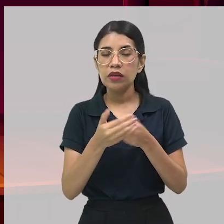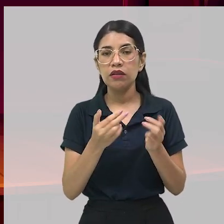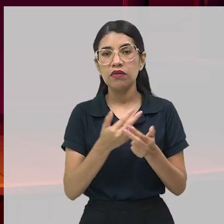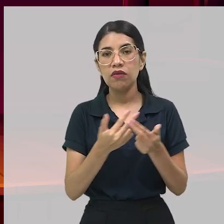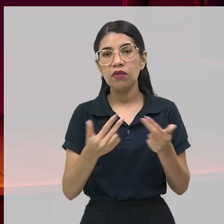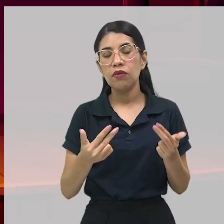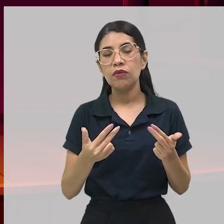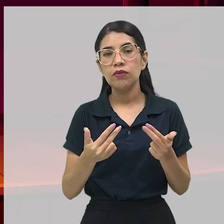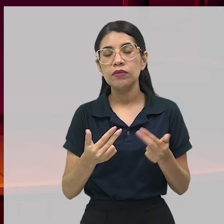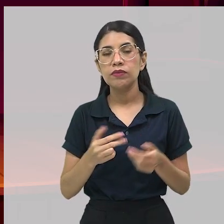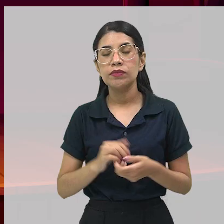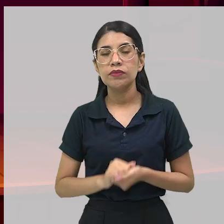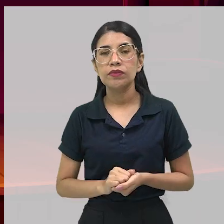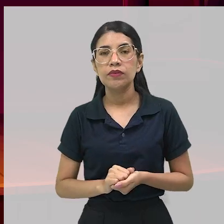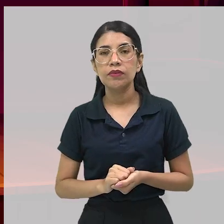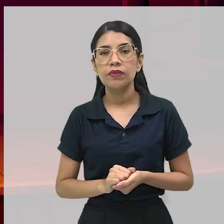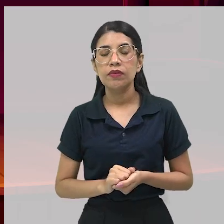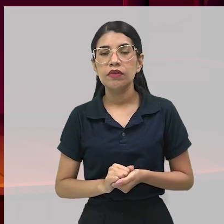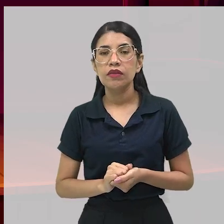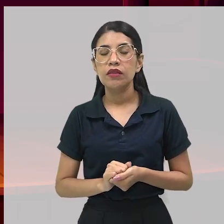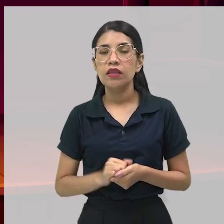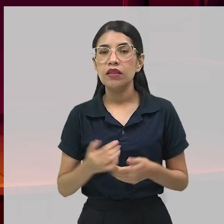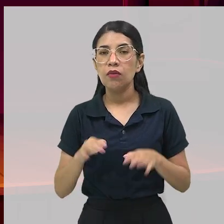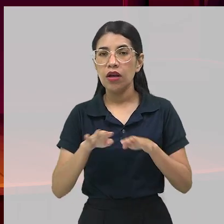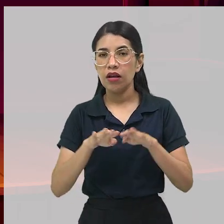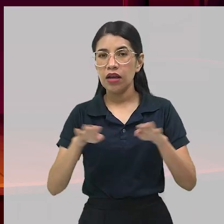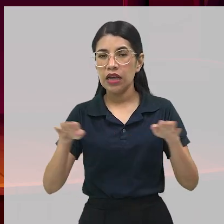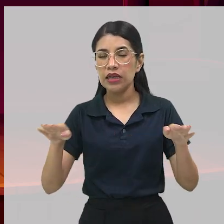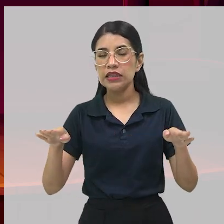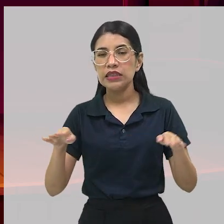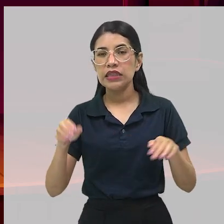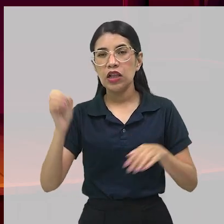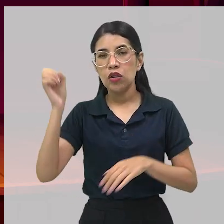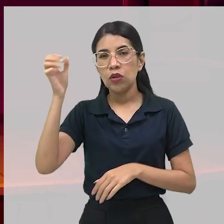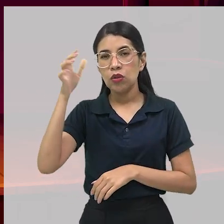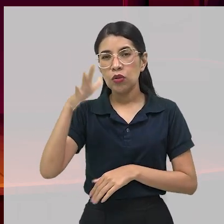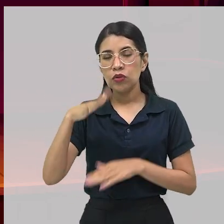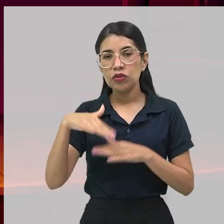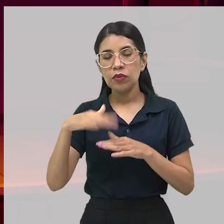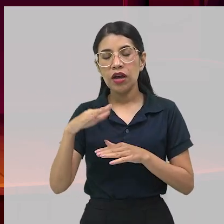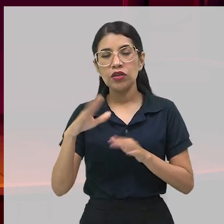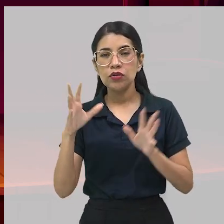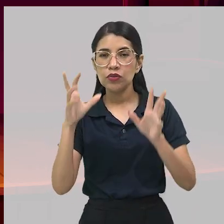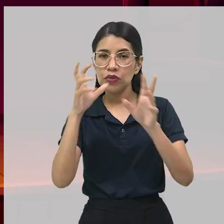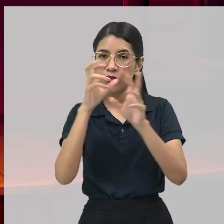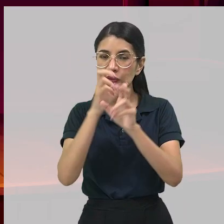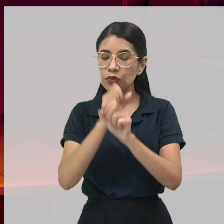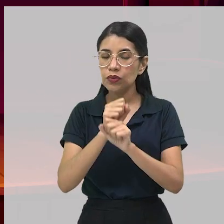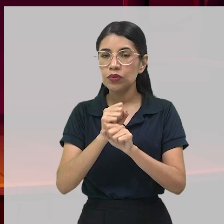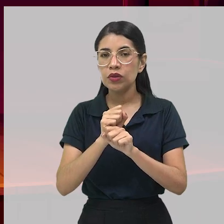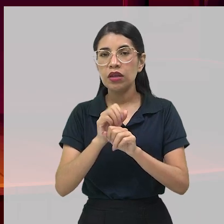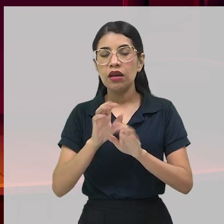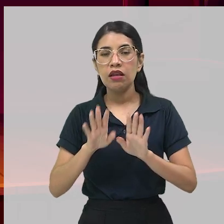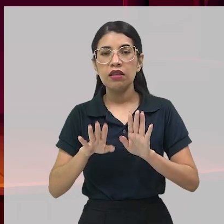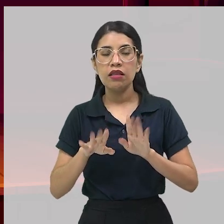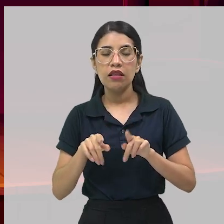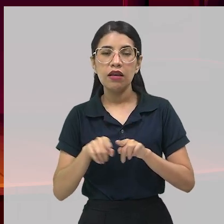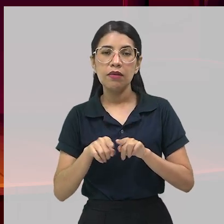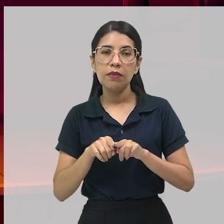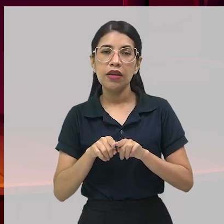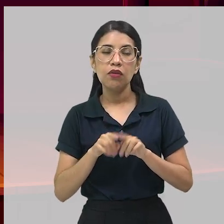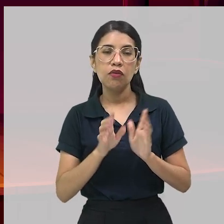coisas. Então, com o palco mais iluminado ou mais escuro, com focos